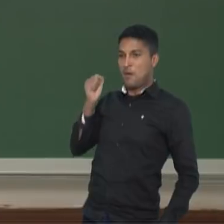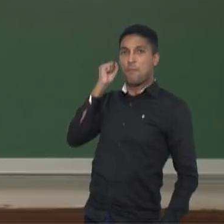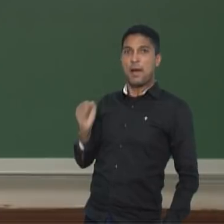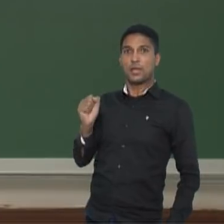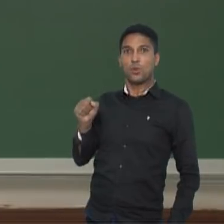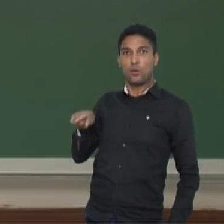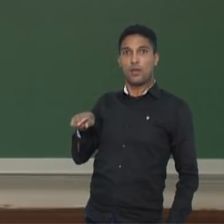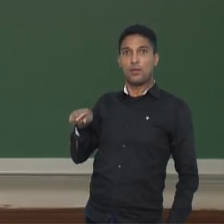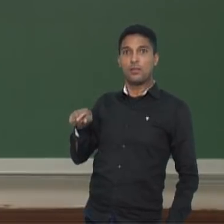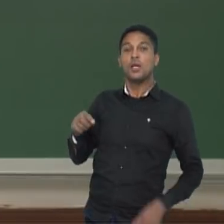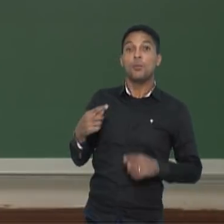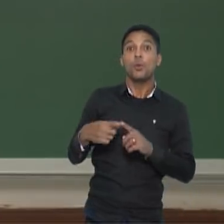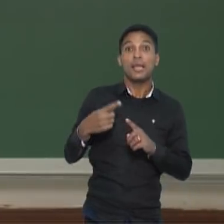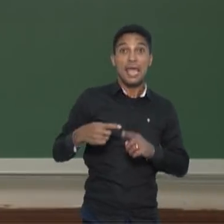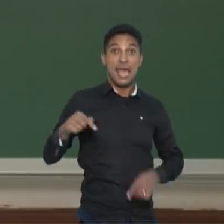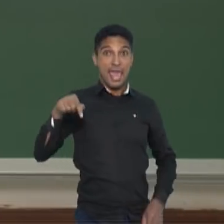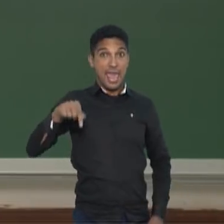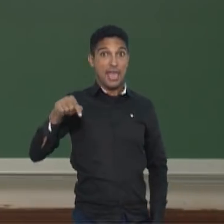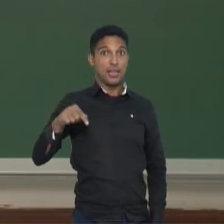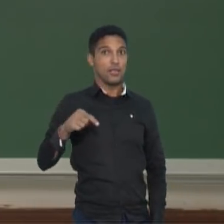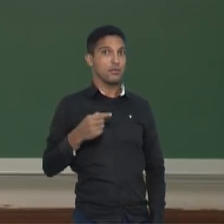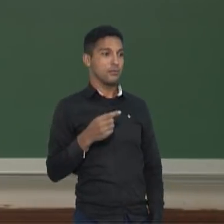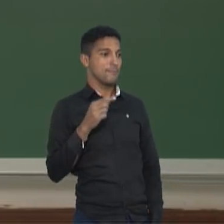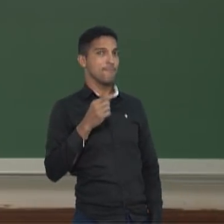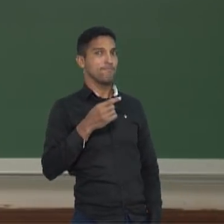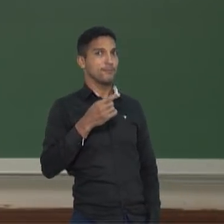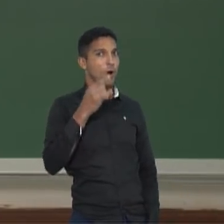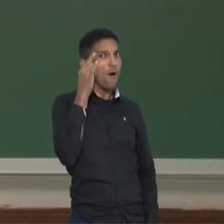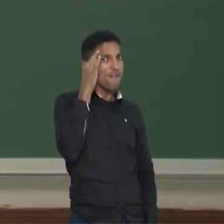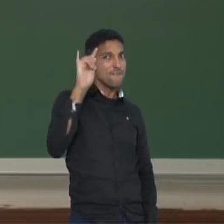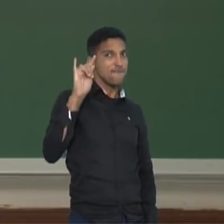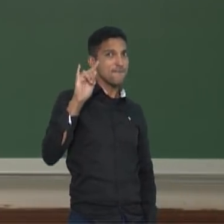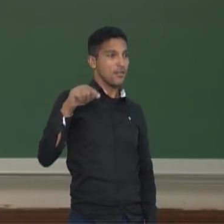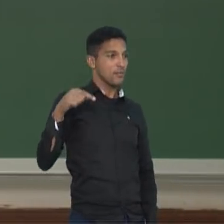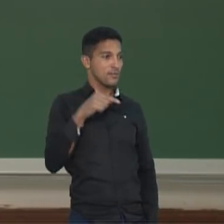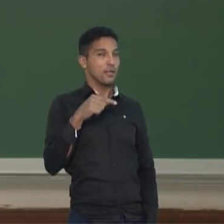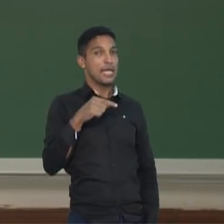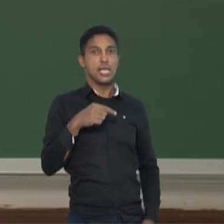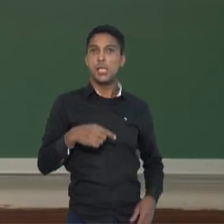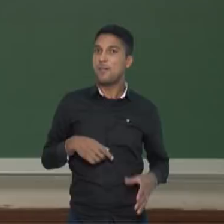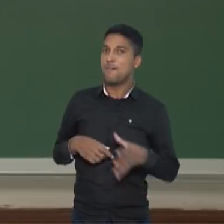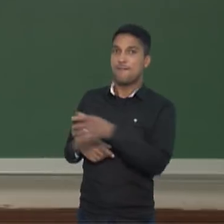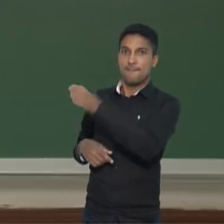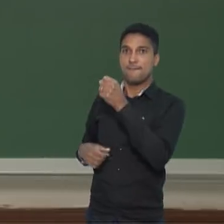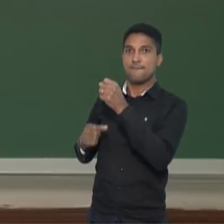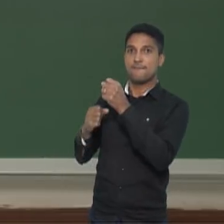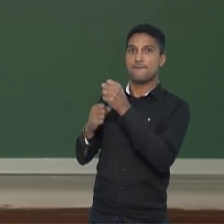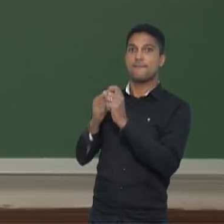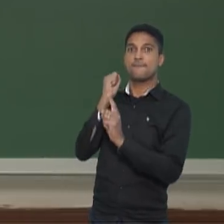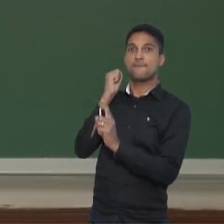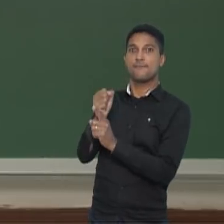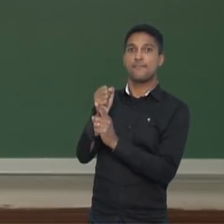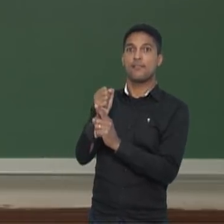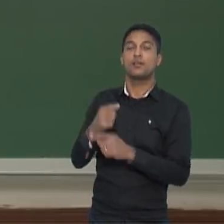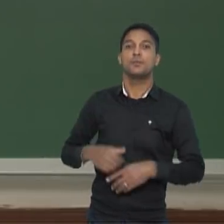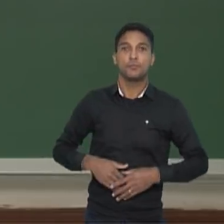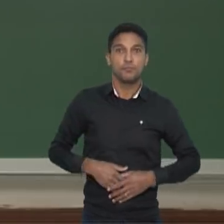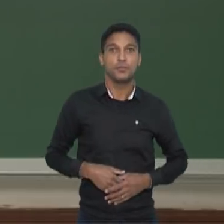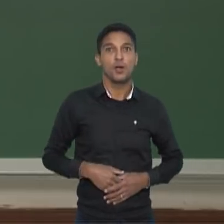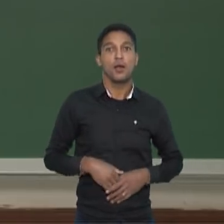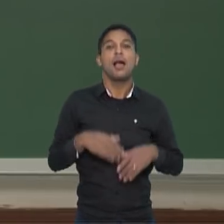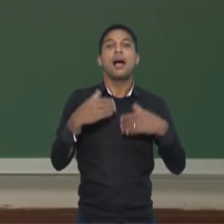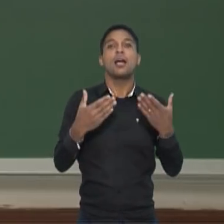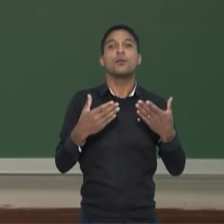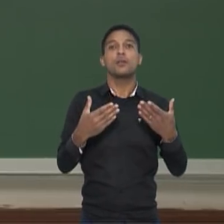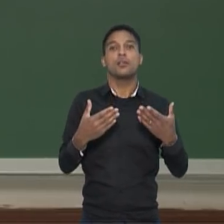ele decidiu, começou a ter ódio de todas as mulheres, né? Então ele se casava com uma e na manhã seguinte